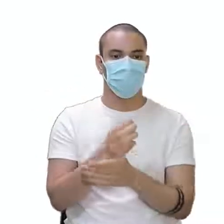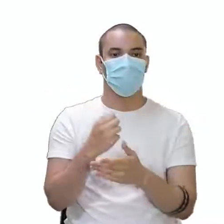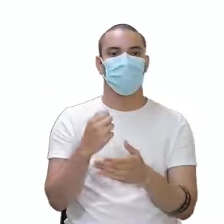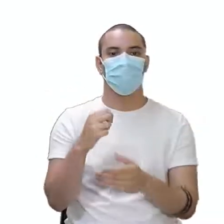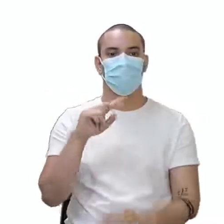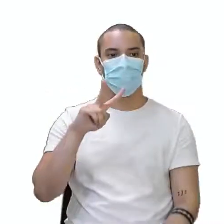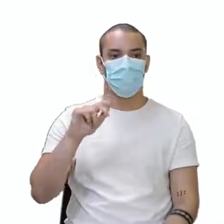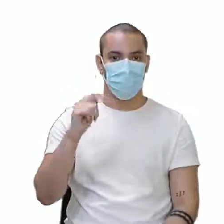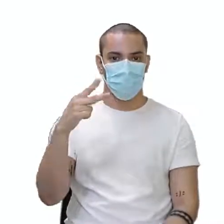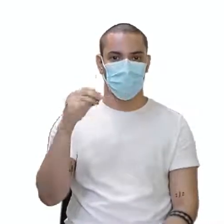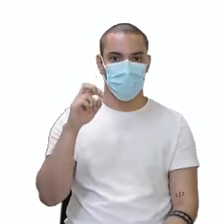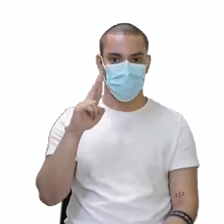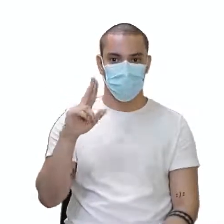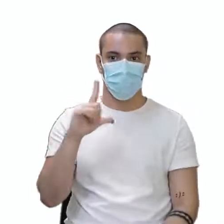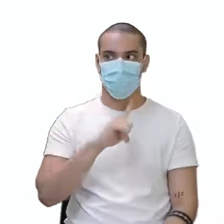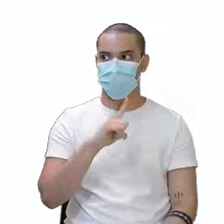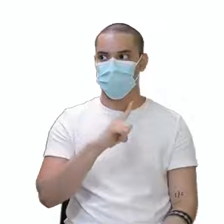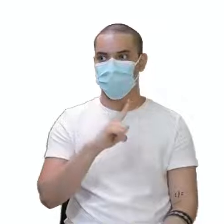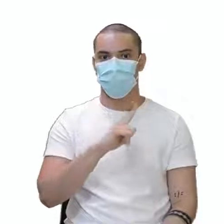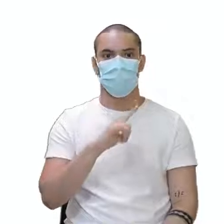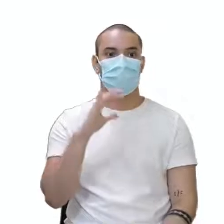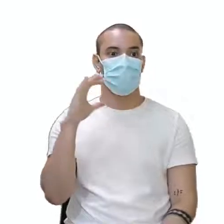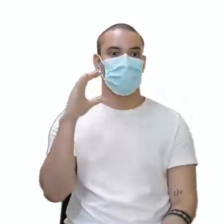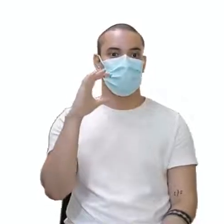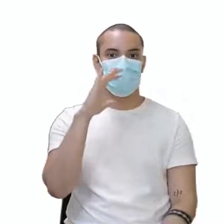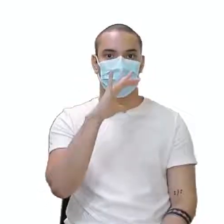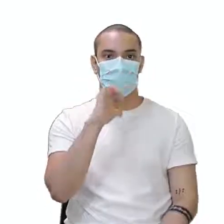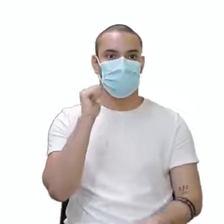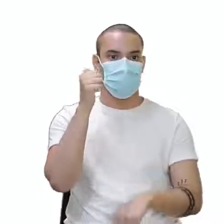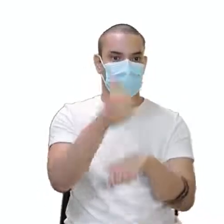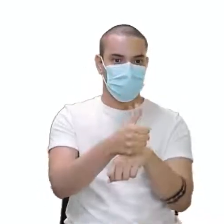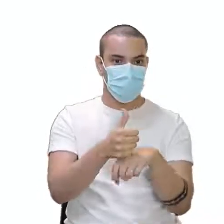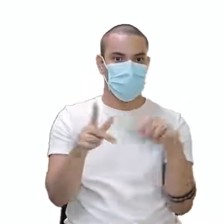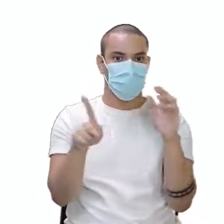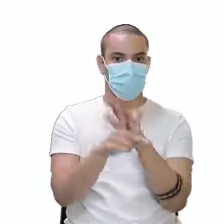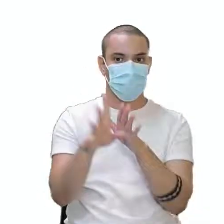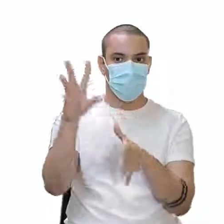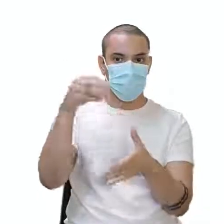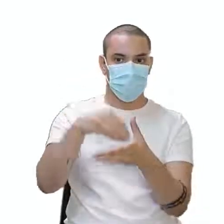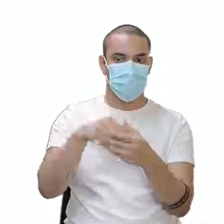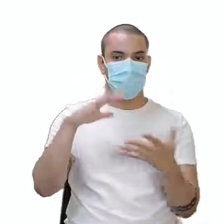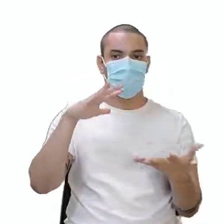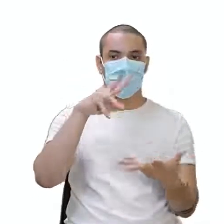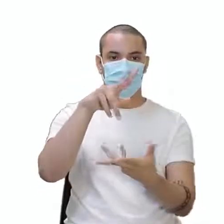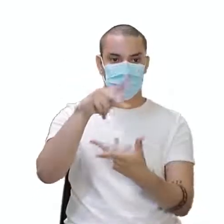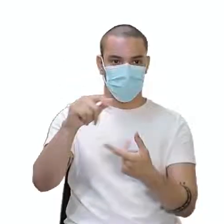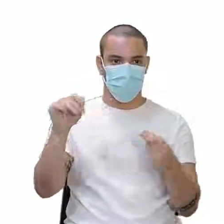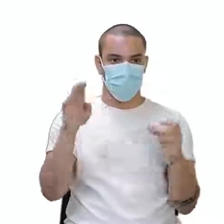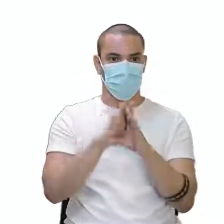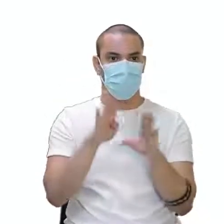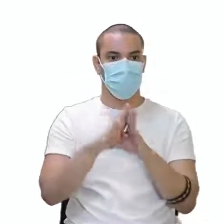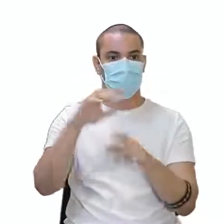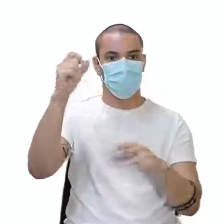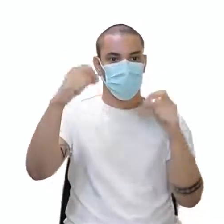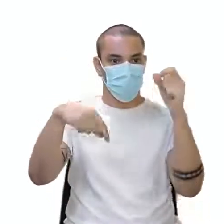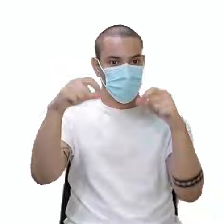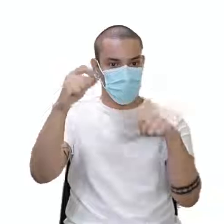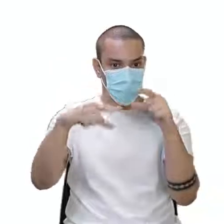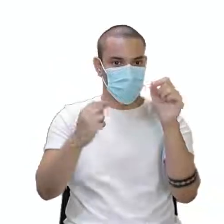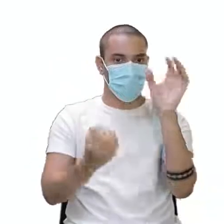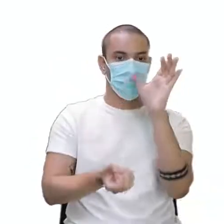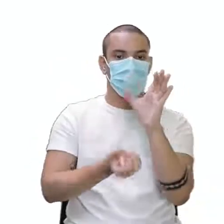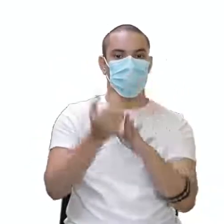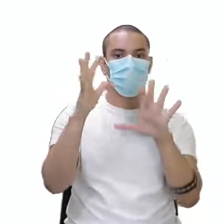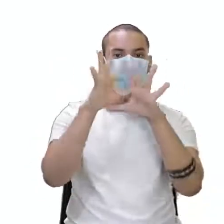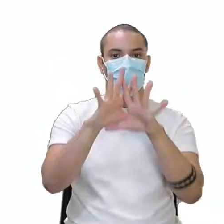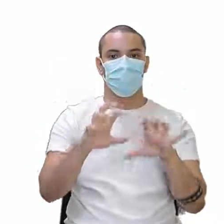d'água sofre resfriamento e fica retido na atmosfera, na forma de gotículas,